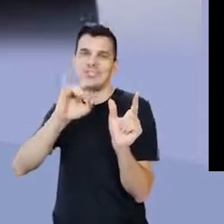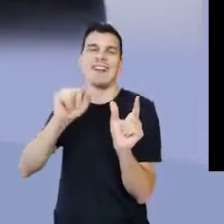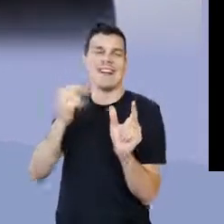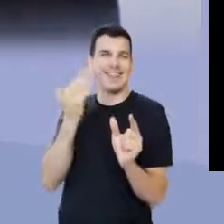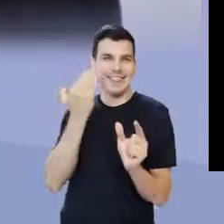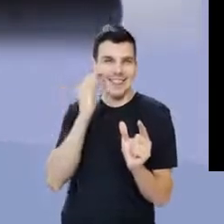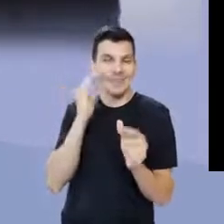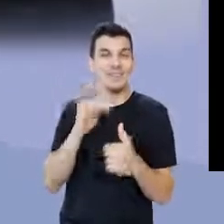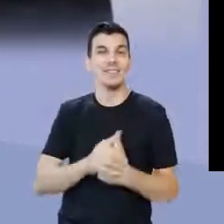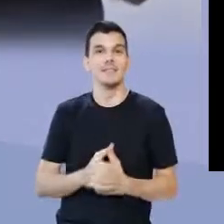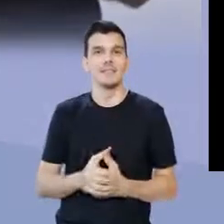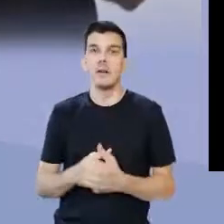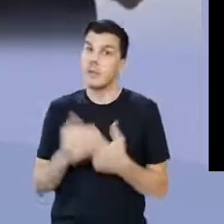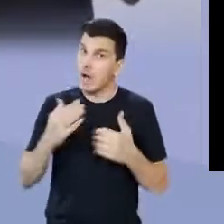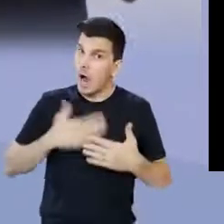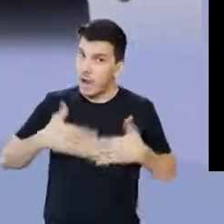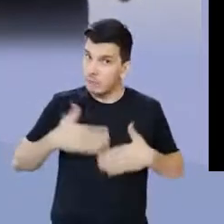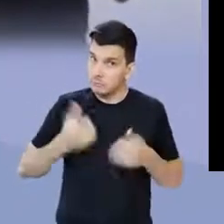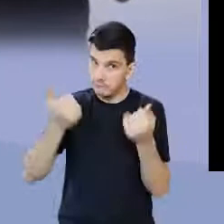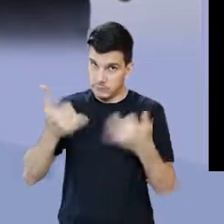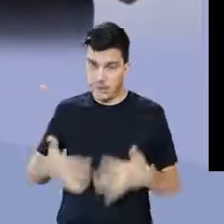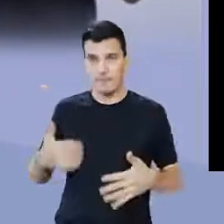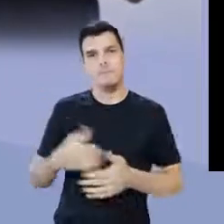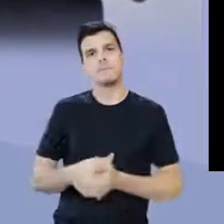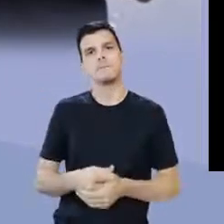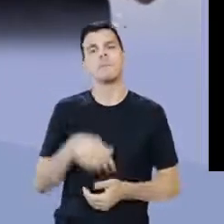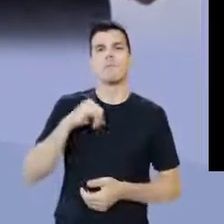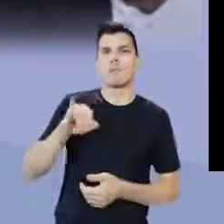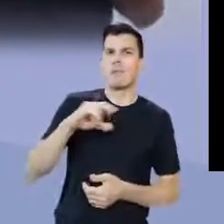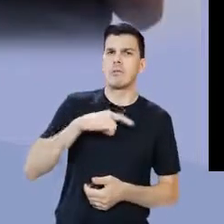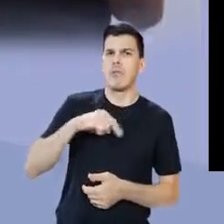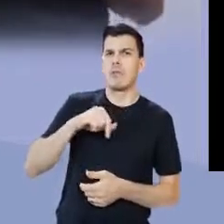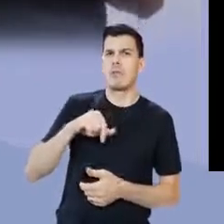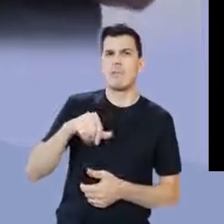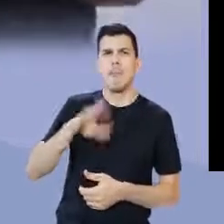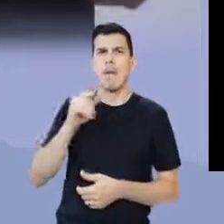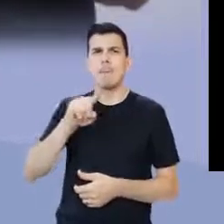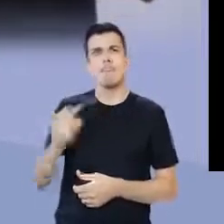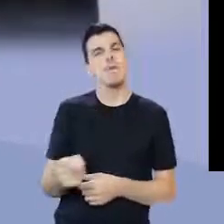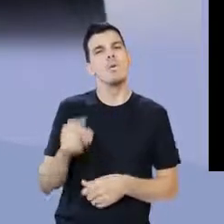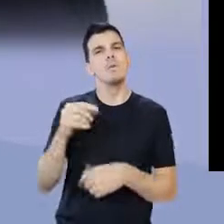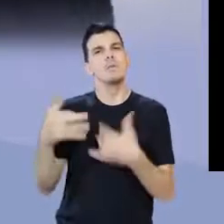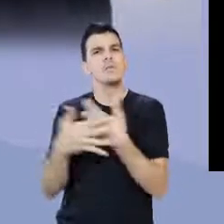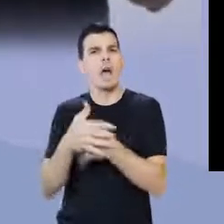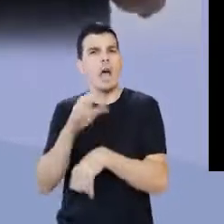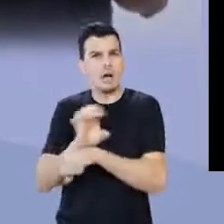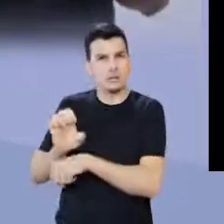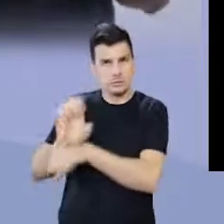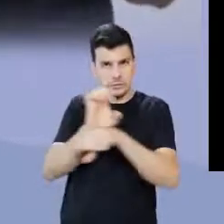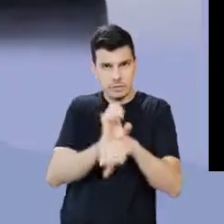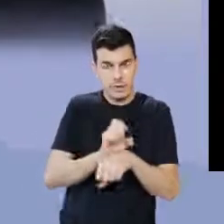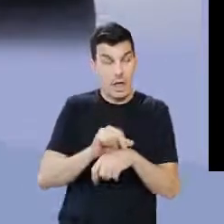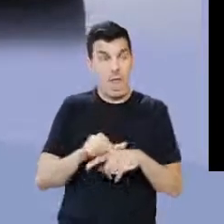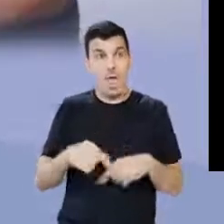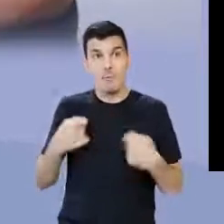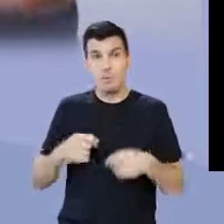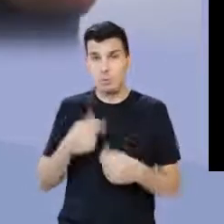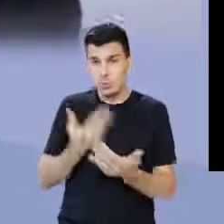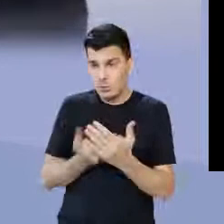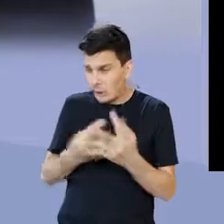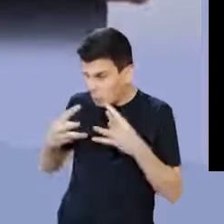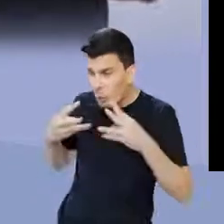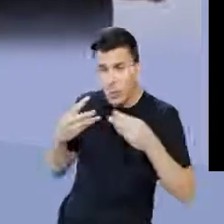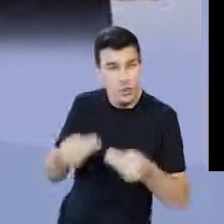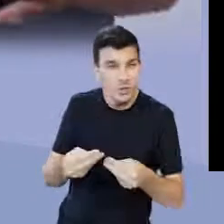Vamos tentar descomplicar. Se existiram mais de 1000 cidades, estados, 1000 polis, eu vou ter que estudar as